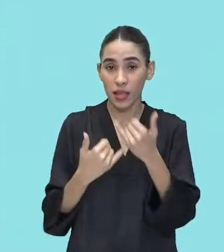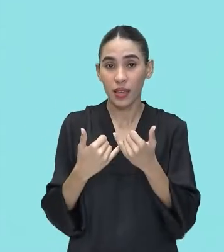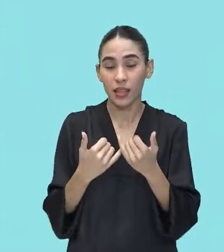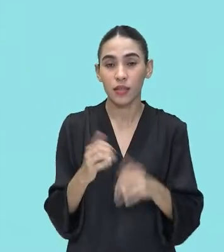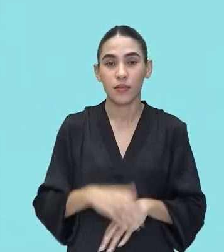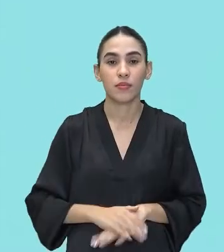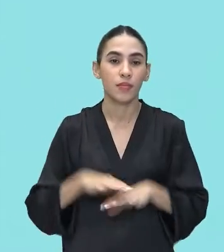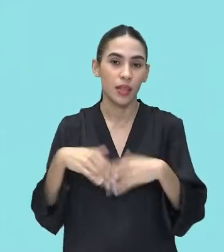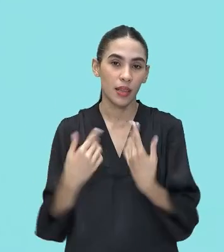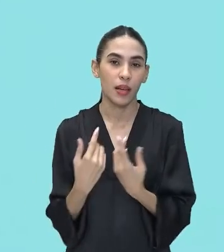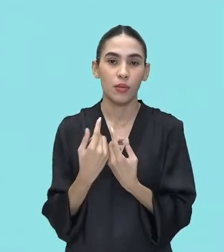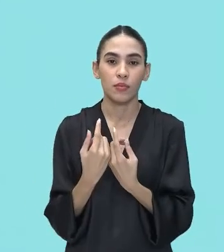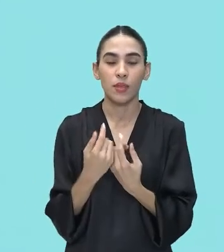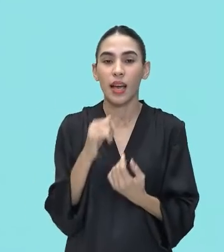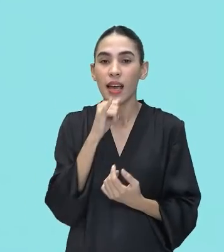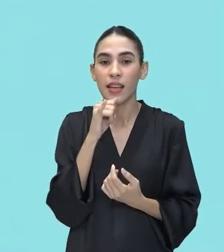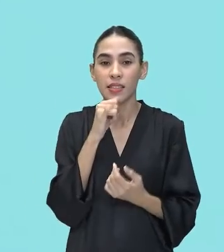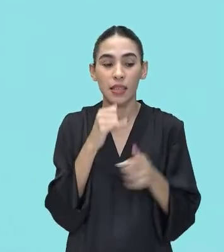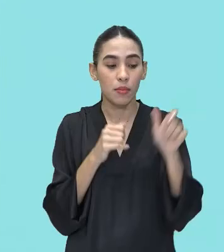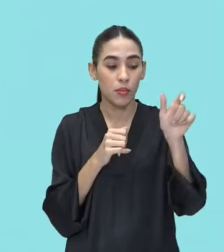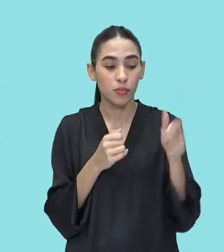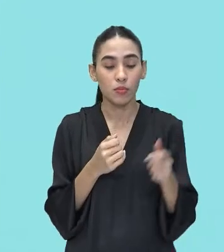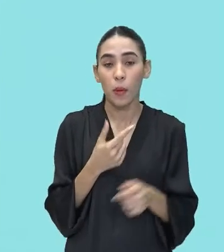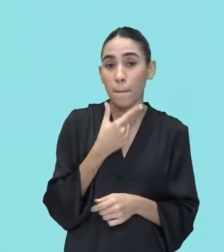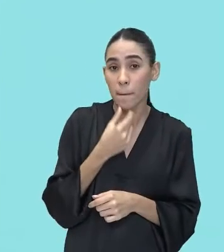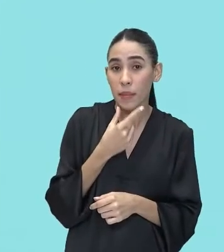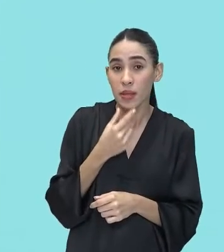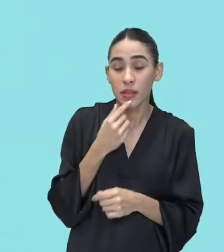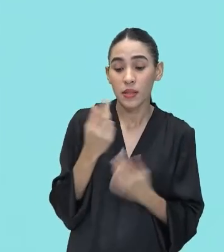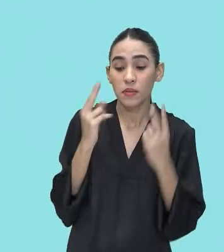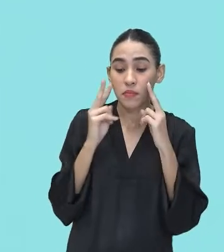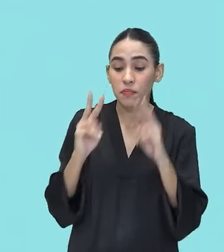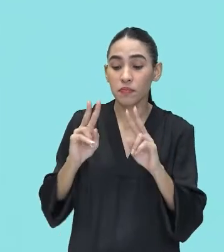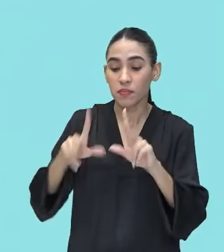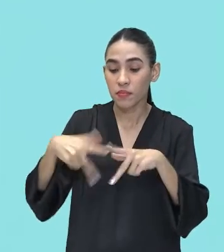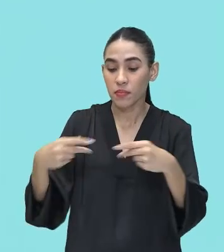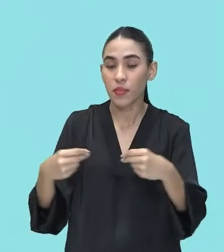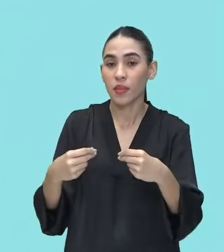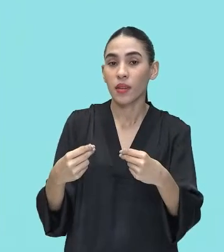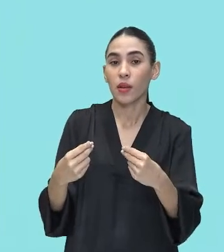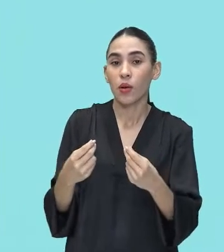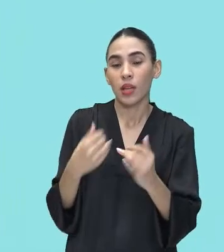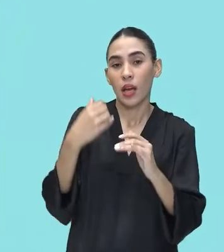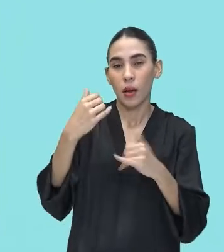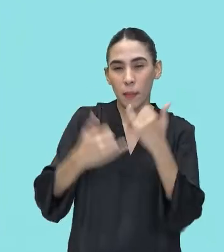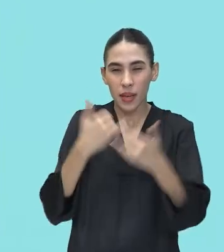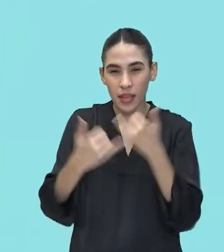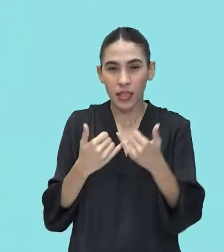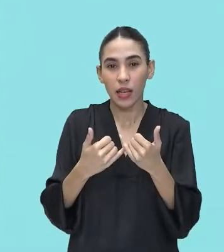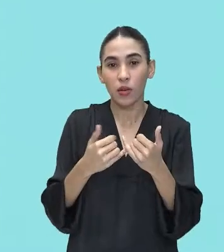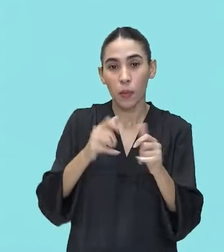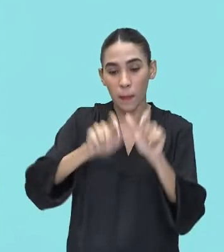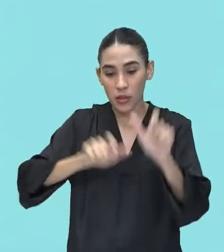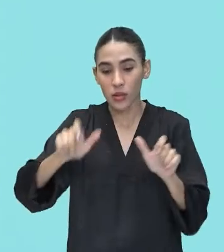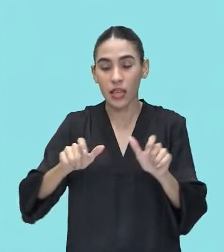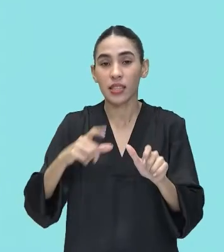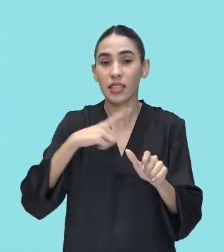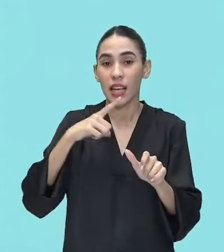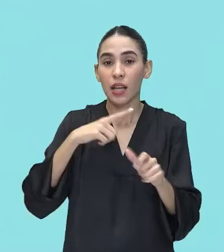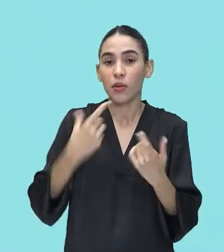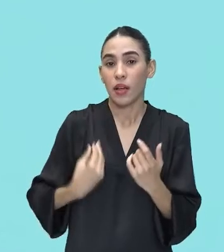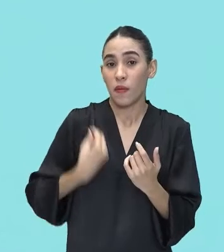antigos, quando o menininho sai do quarto, eles ganham vida ali. Então,